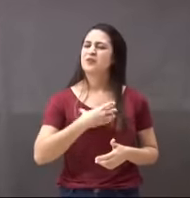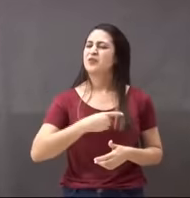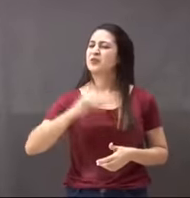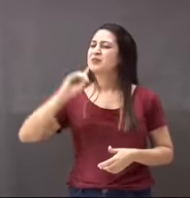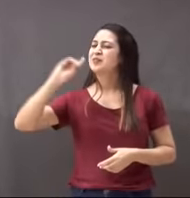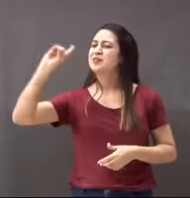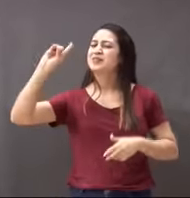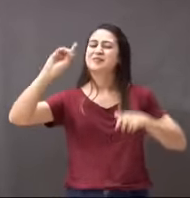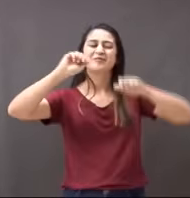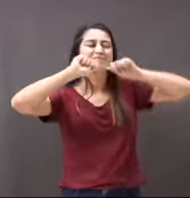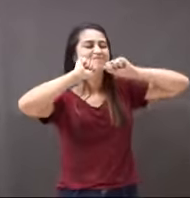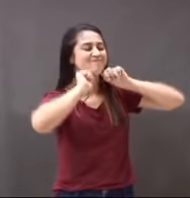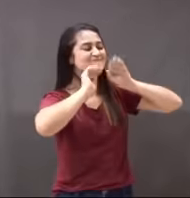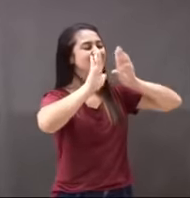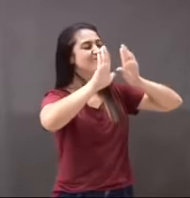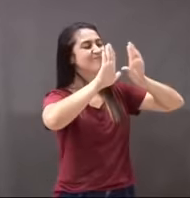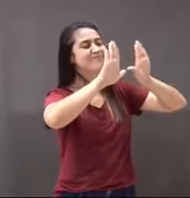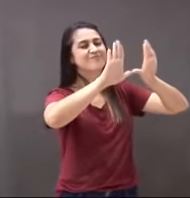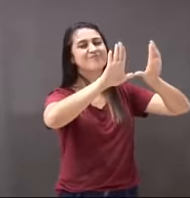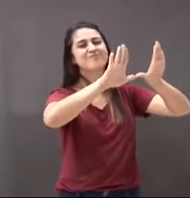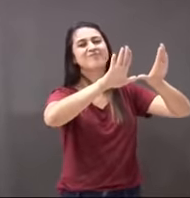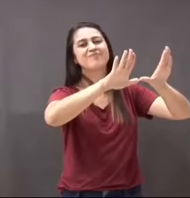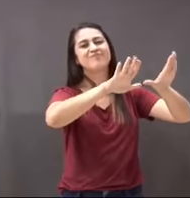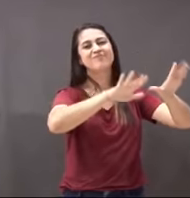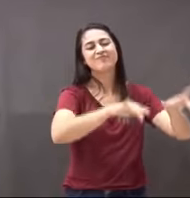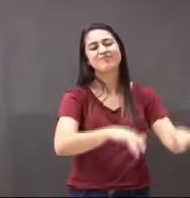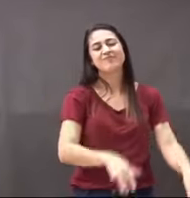Filho, eu vou te...